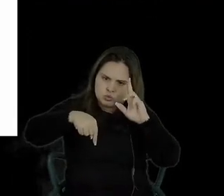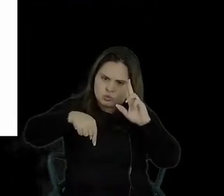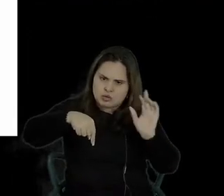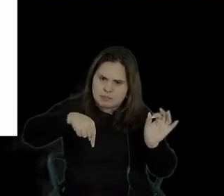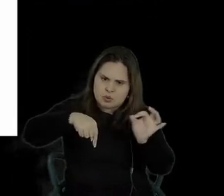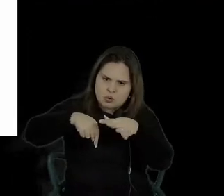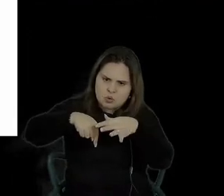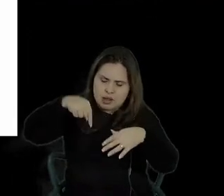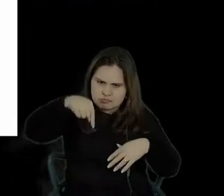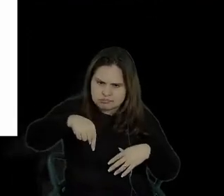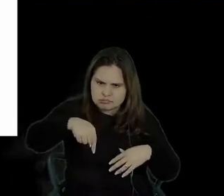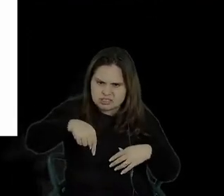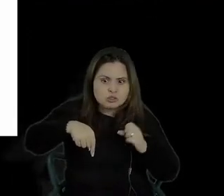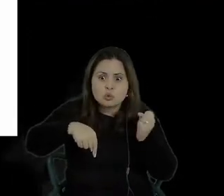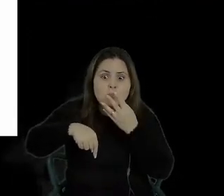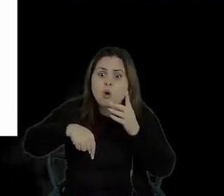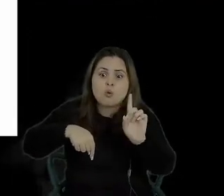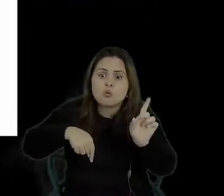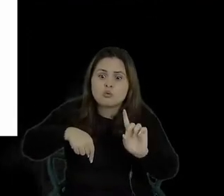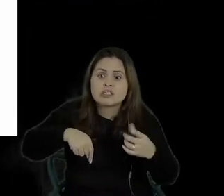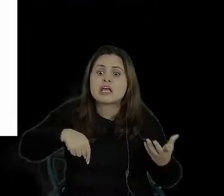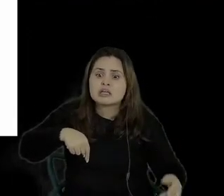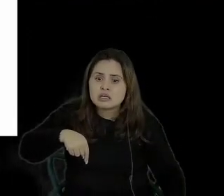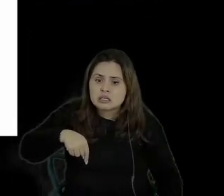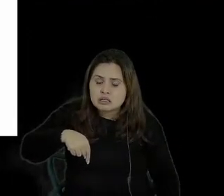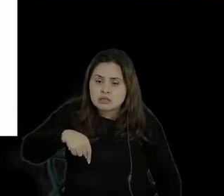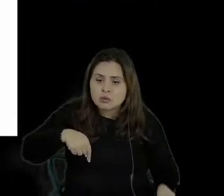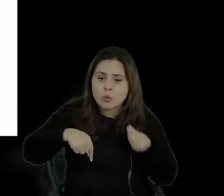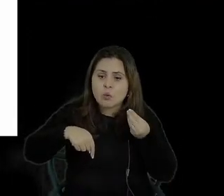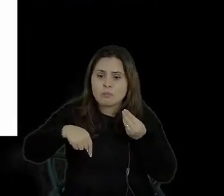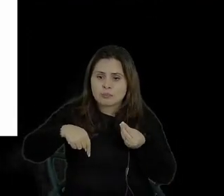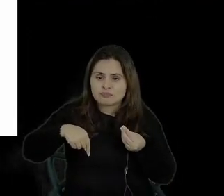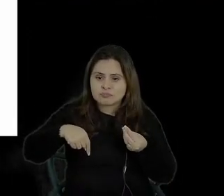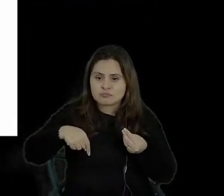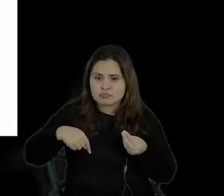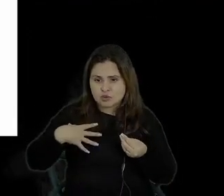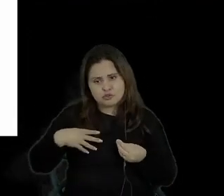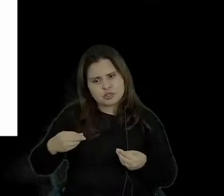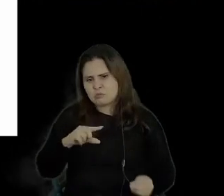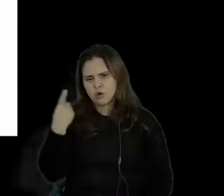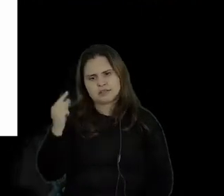E se não ficou bom? Reaborda? Criança sobrevive? Não morre.